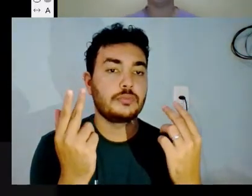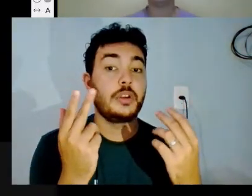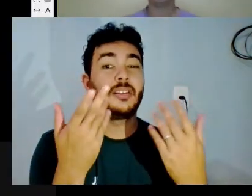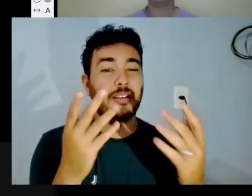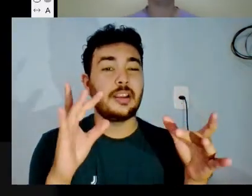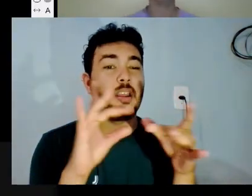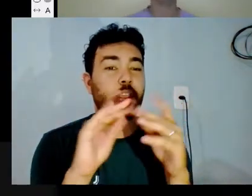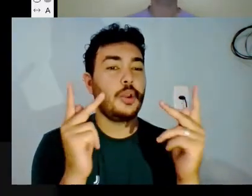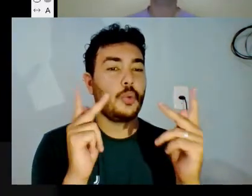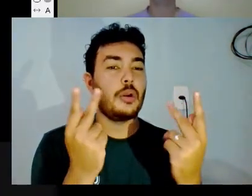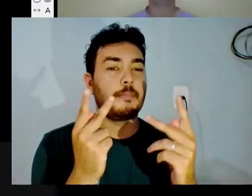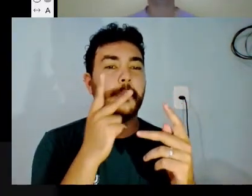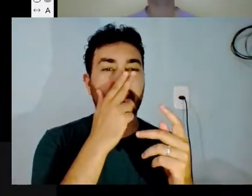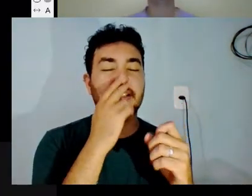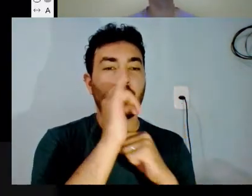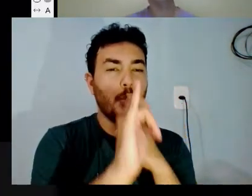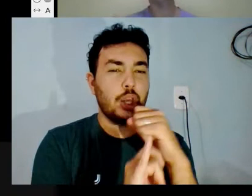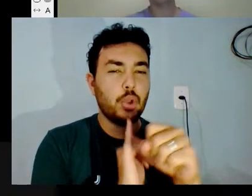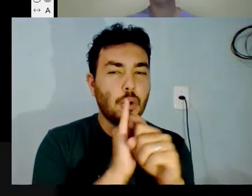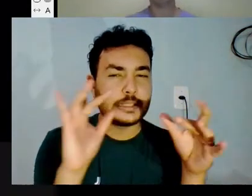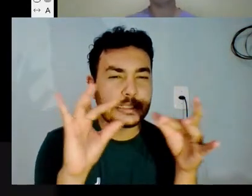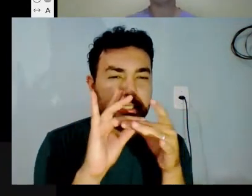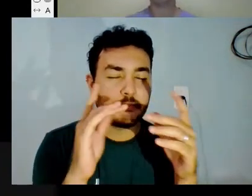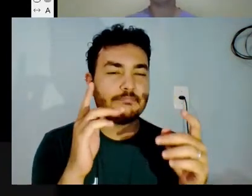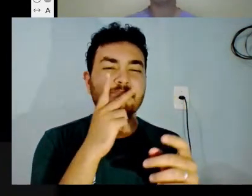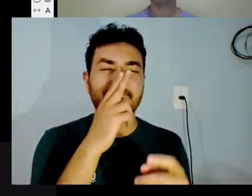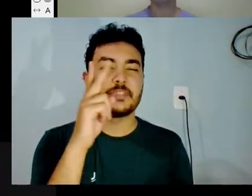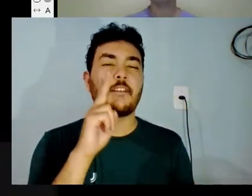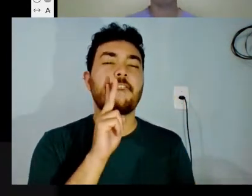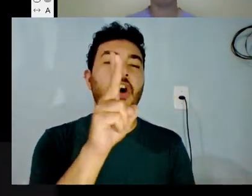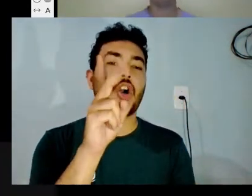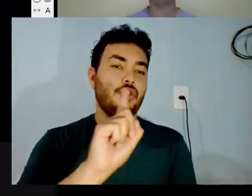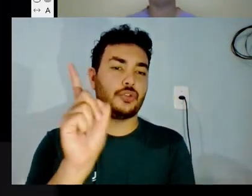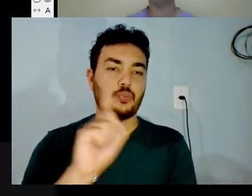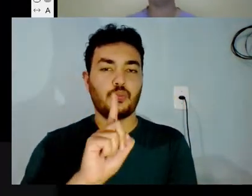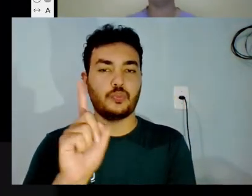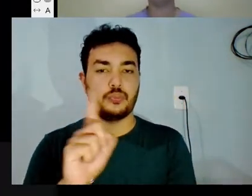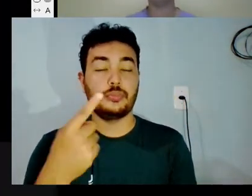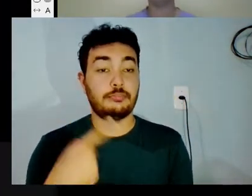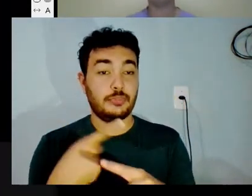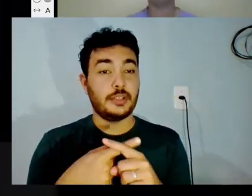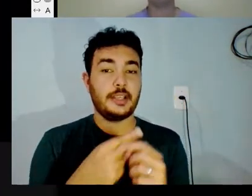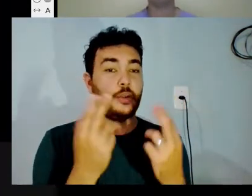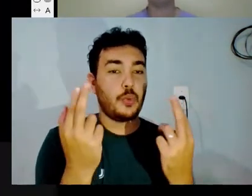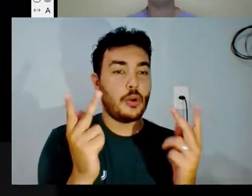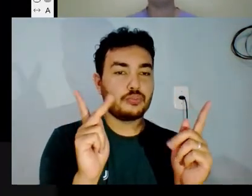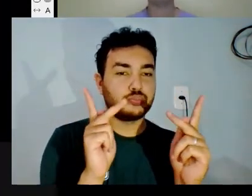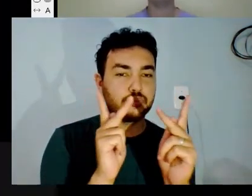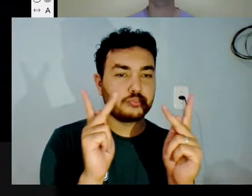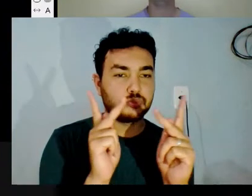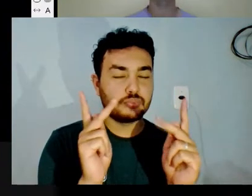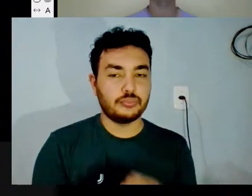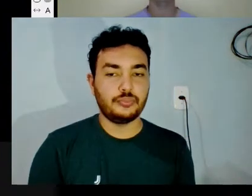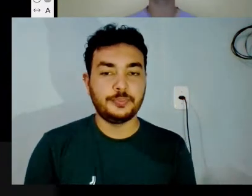esse caráter iônico ele não seja muito forte, no tipo de ligação, onde os elétrons estão ali na